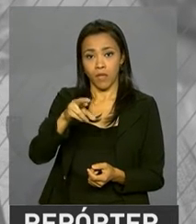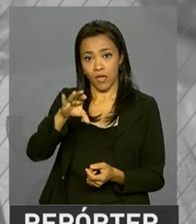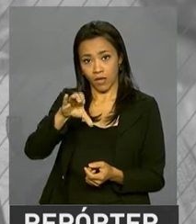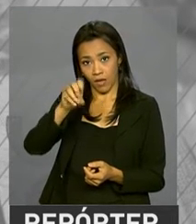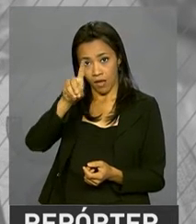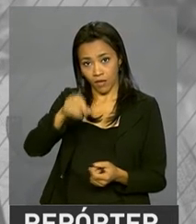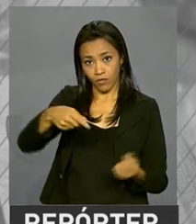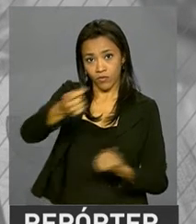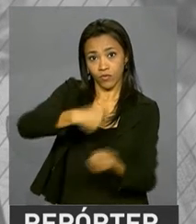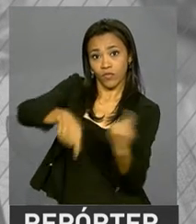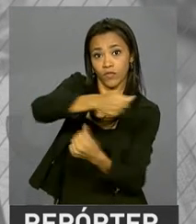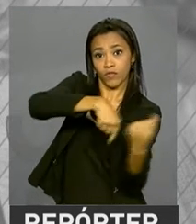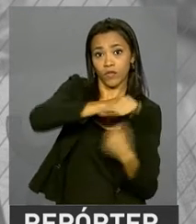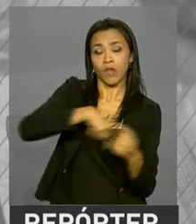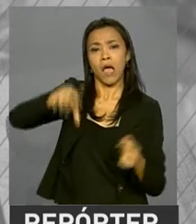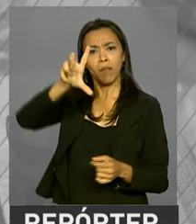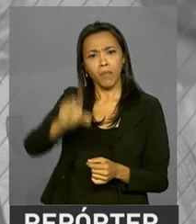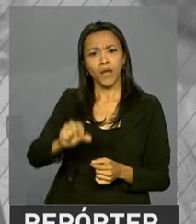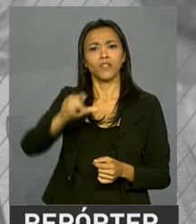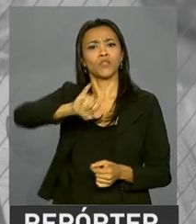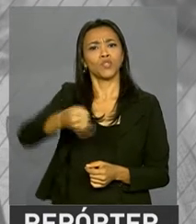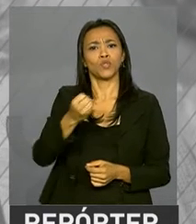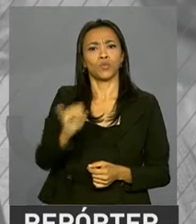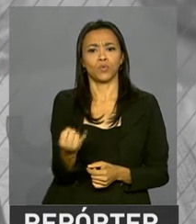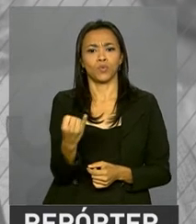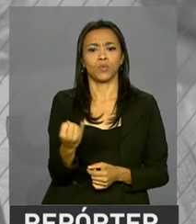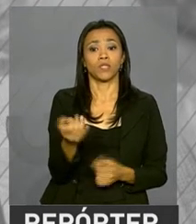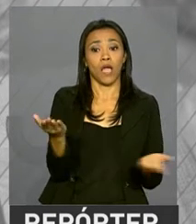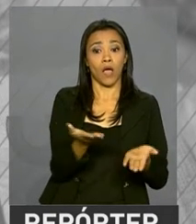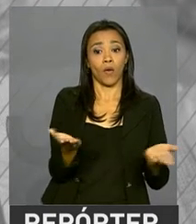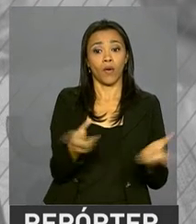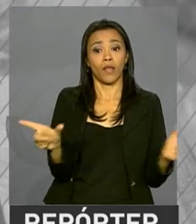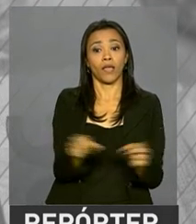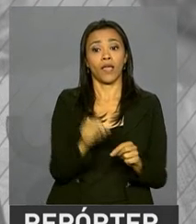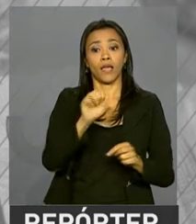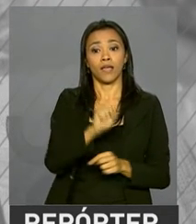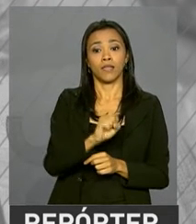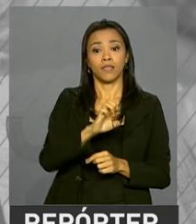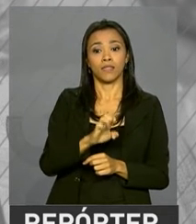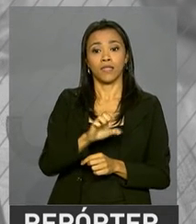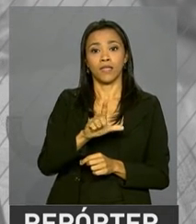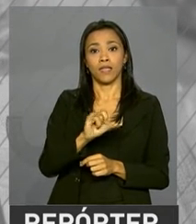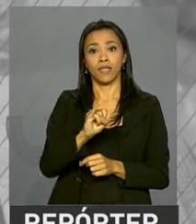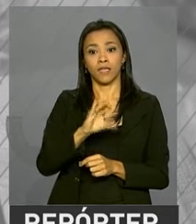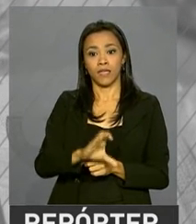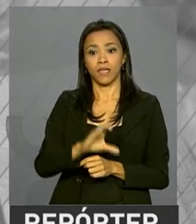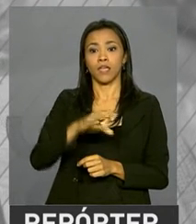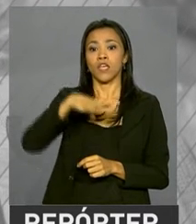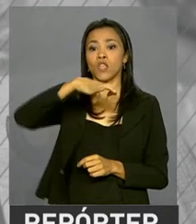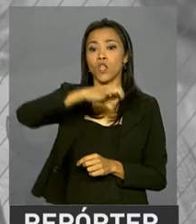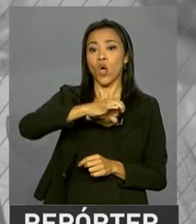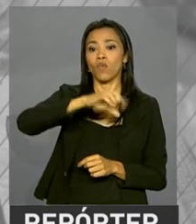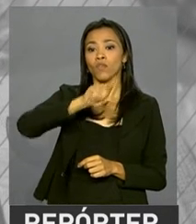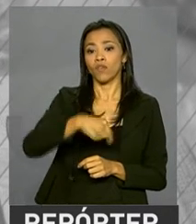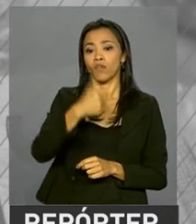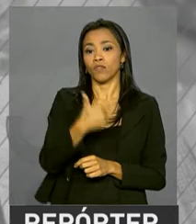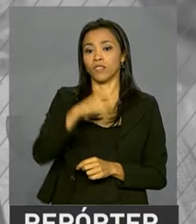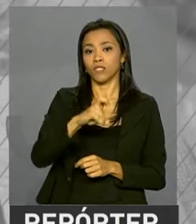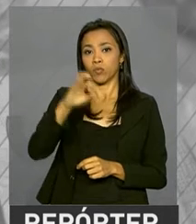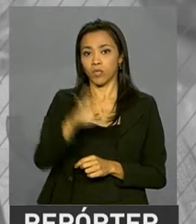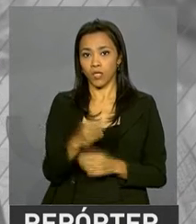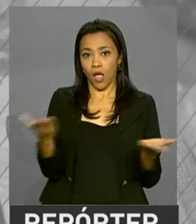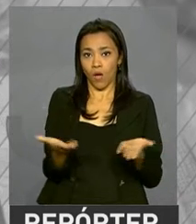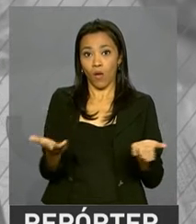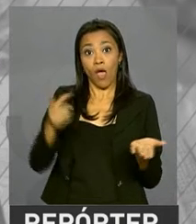básica de juros a selic que agora é de 9 que era de 9,25 por cento passa agora para love por